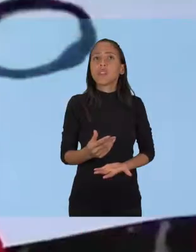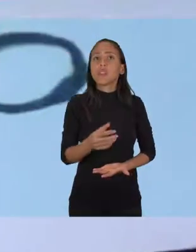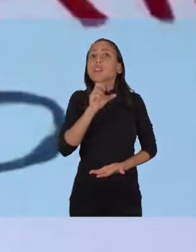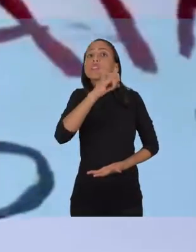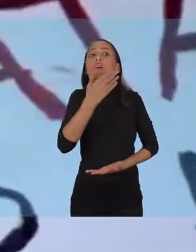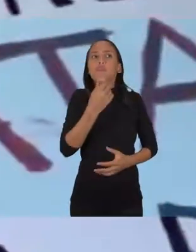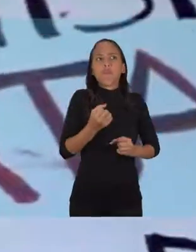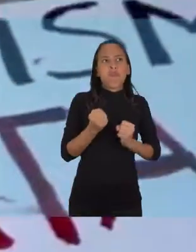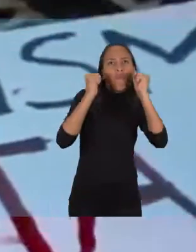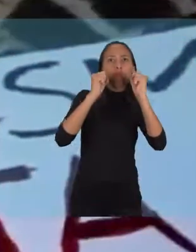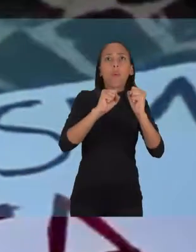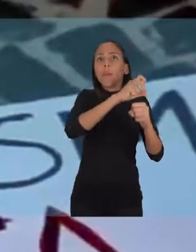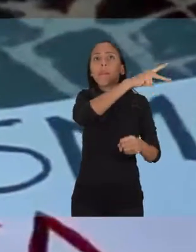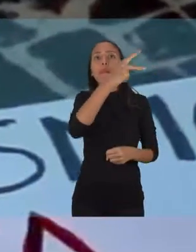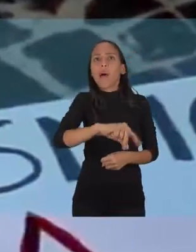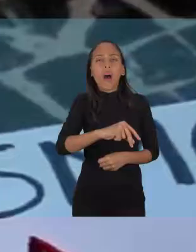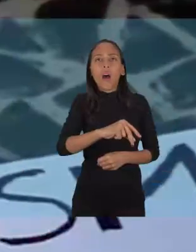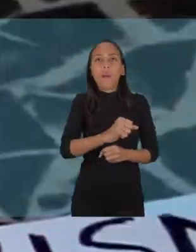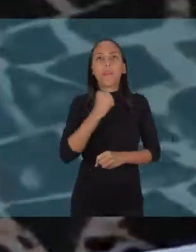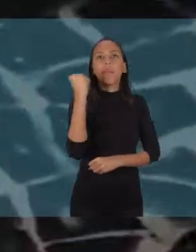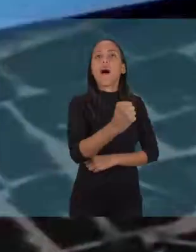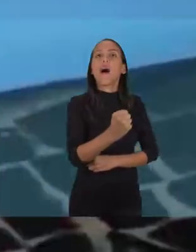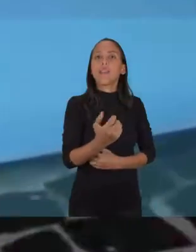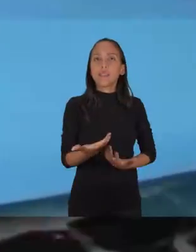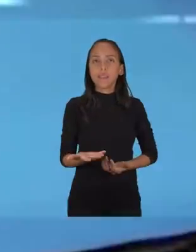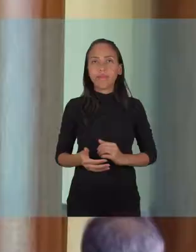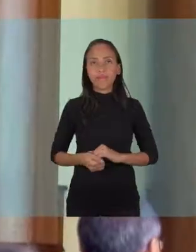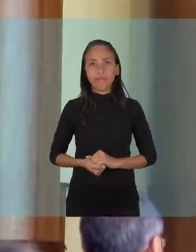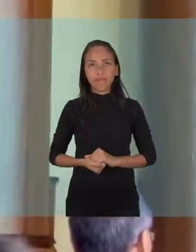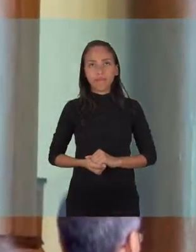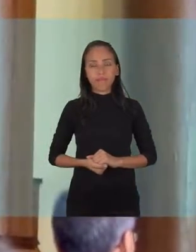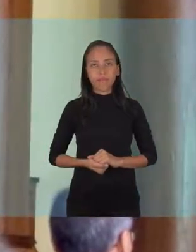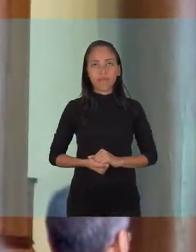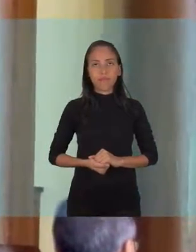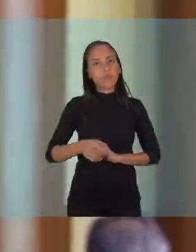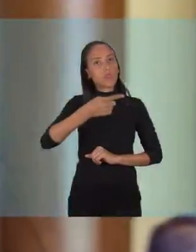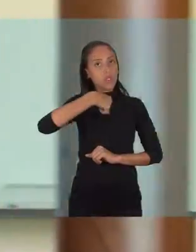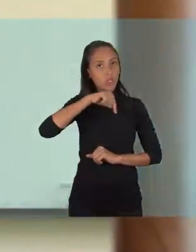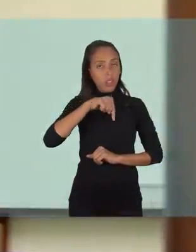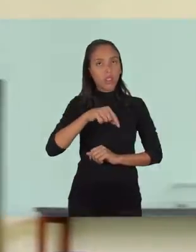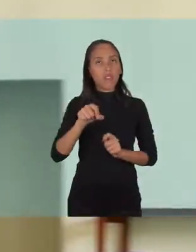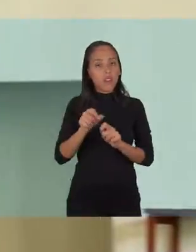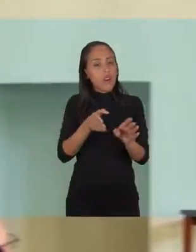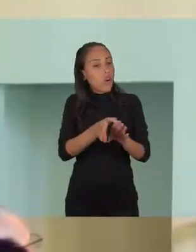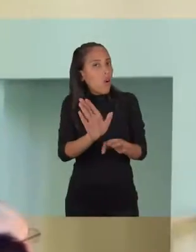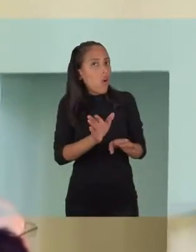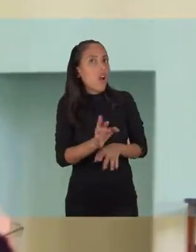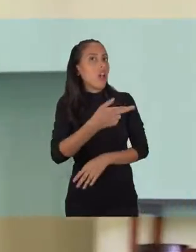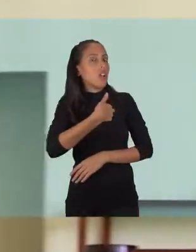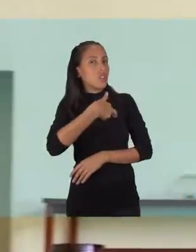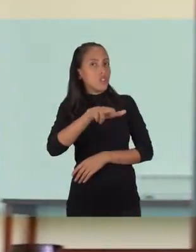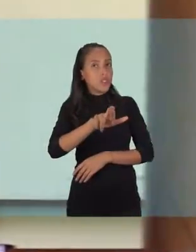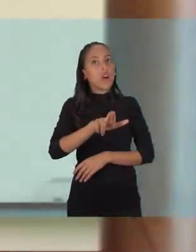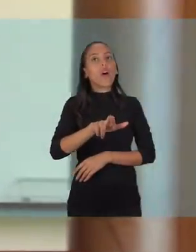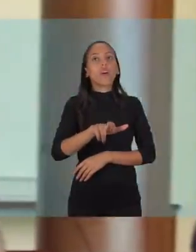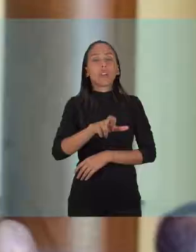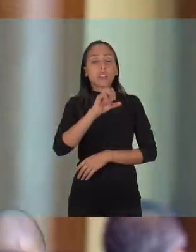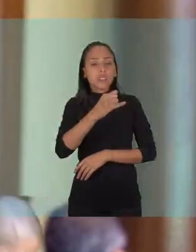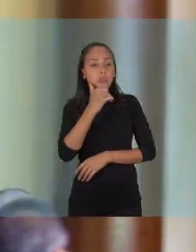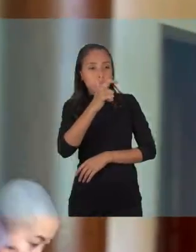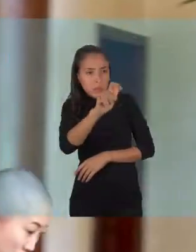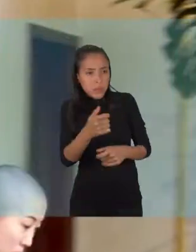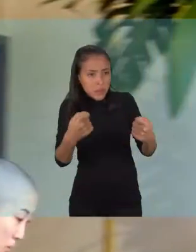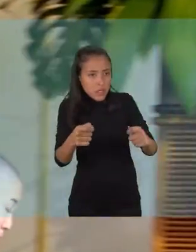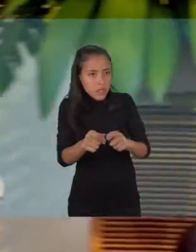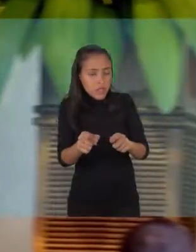marido dela tá de boa, porque quando ele não tá de boa, ele mata. A gente faz as orientações, né, religiosas e o que ela precisa